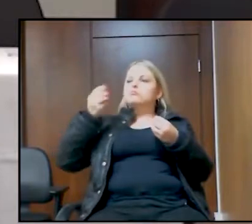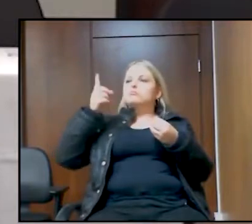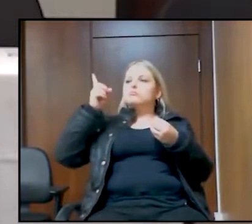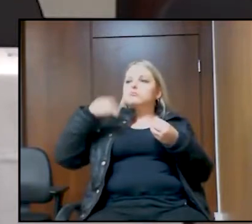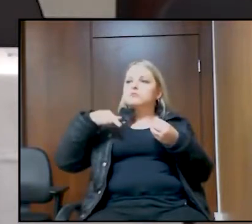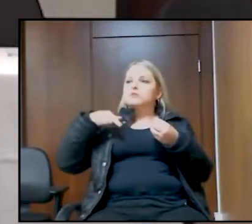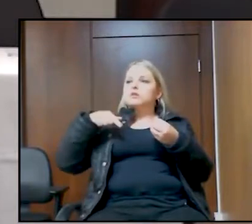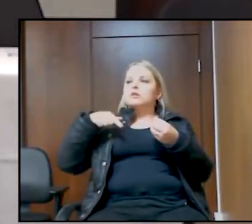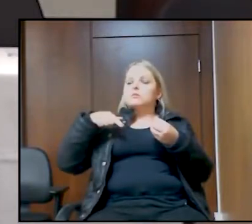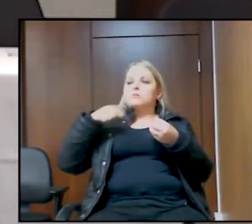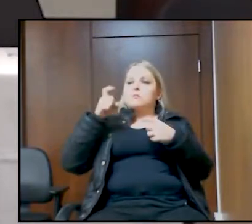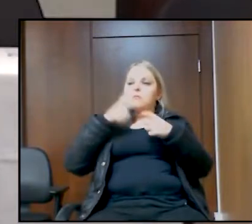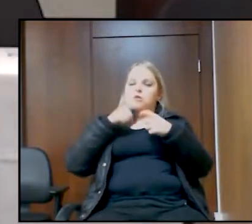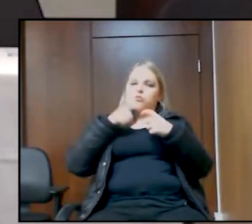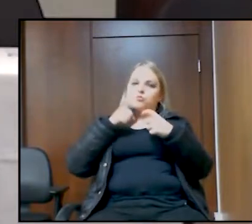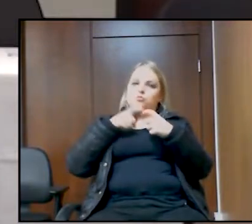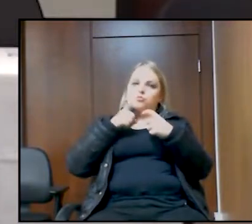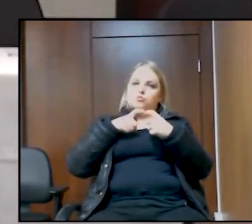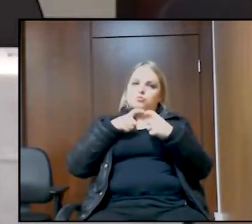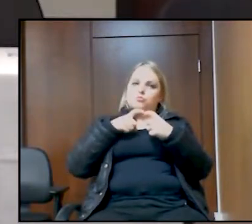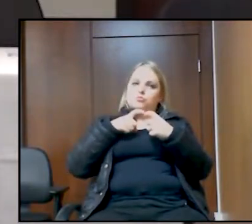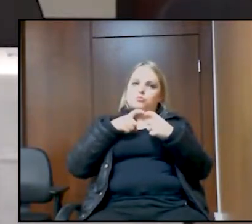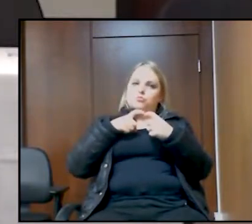médico. Né?